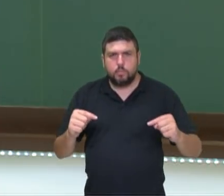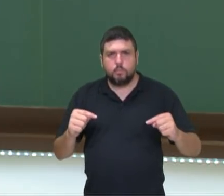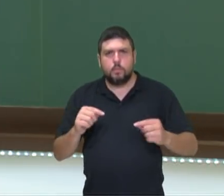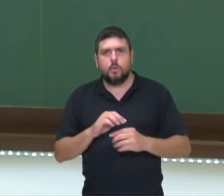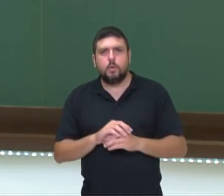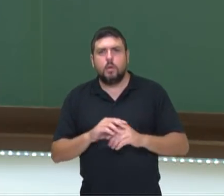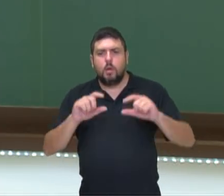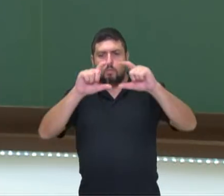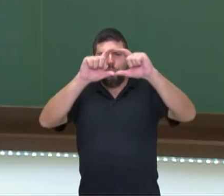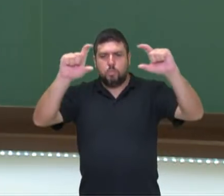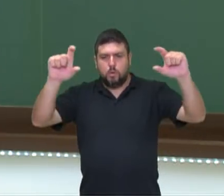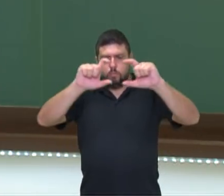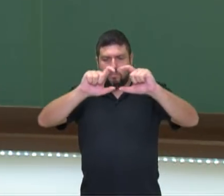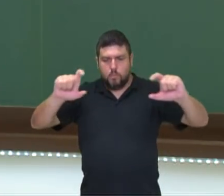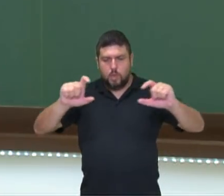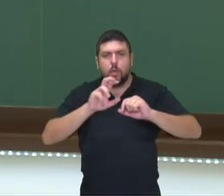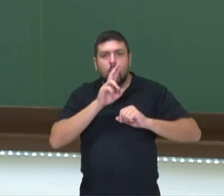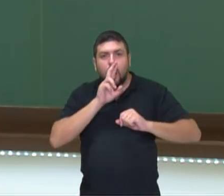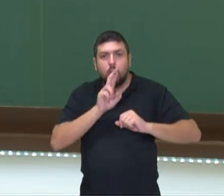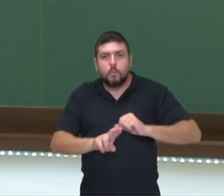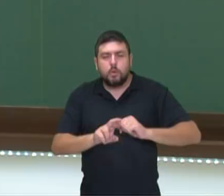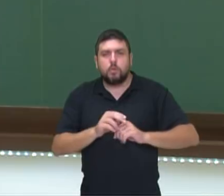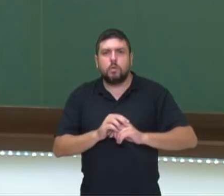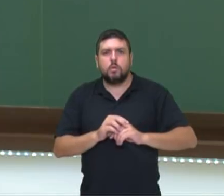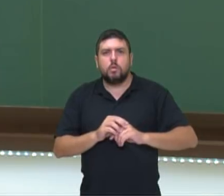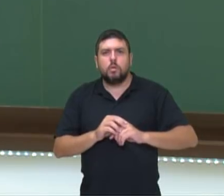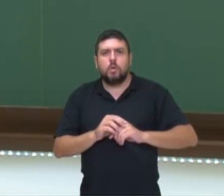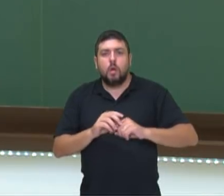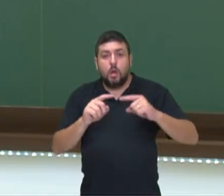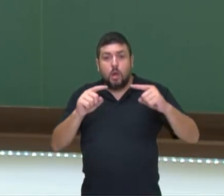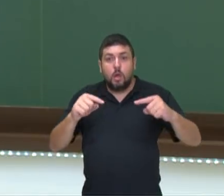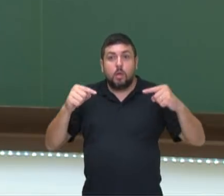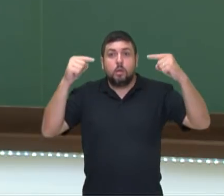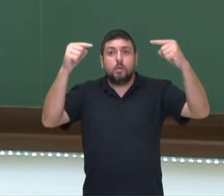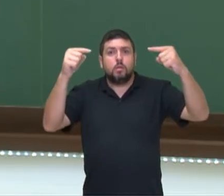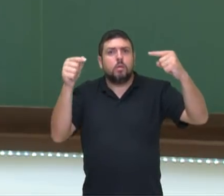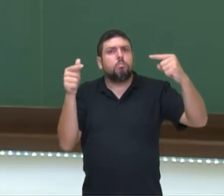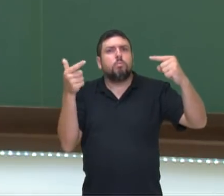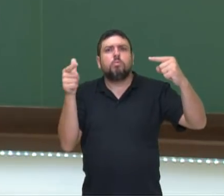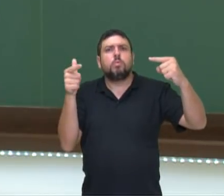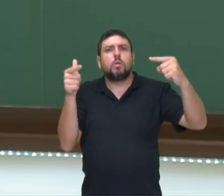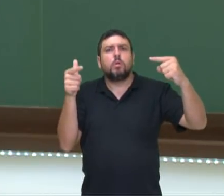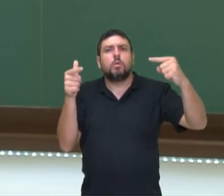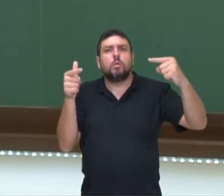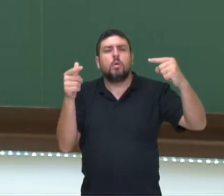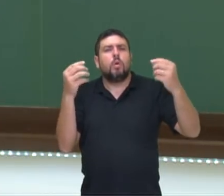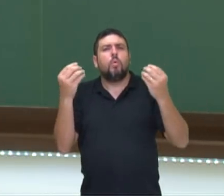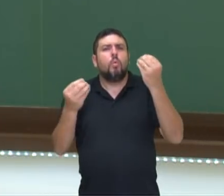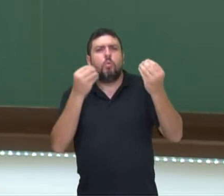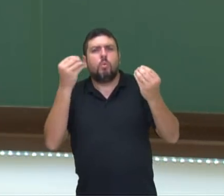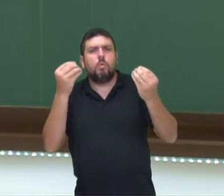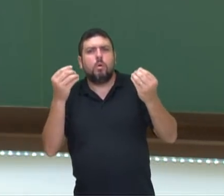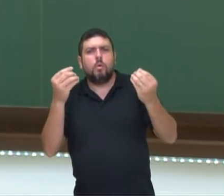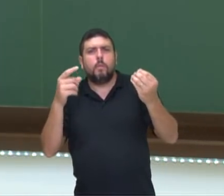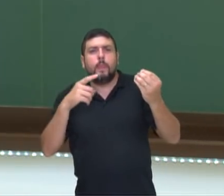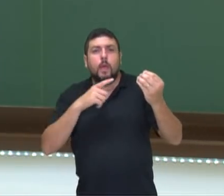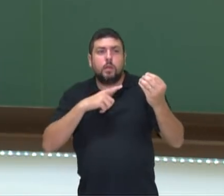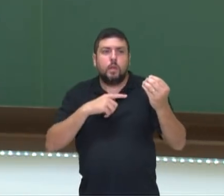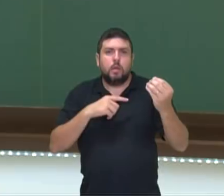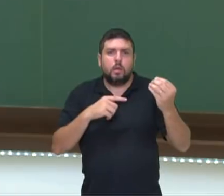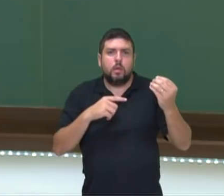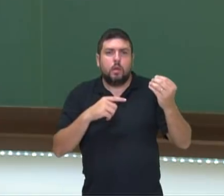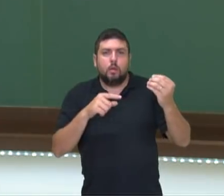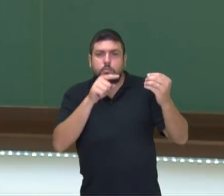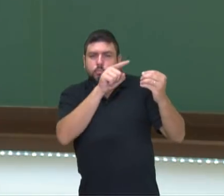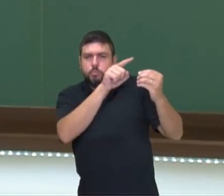parcela, soma o resultado. Então, como é que eu vou descobrir esse valor dessa parcela? Eu sei que eu tenho um valor,